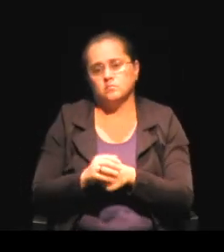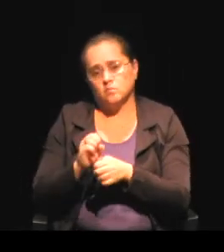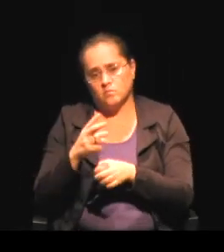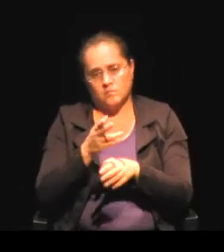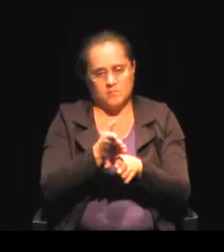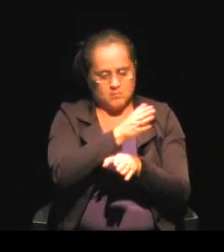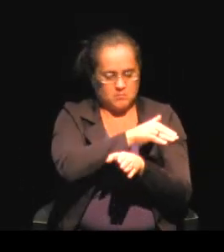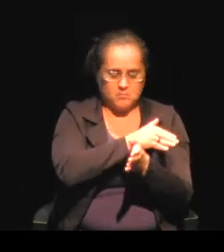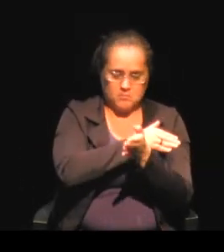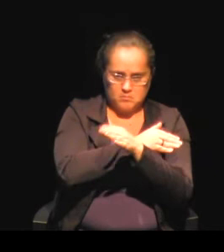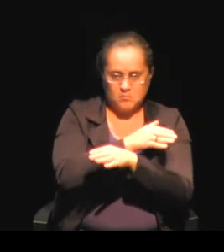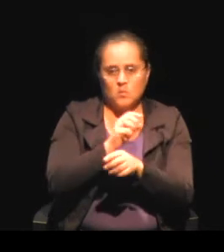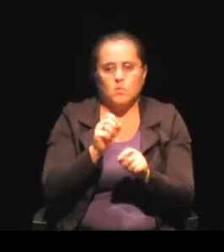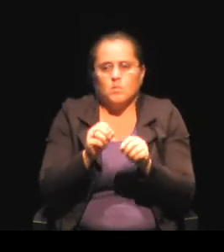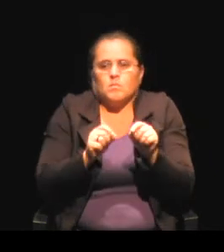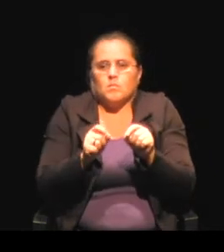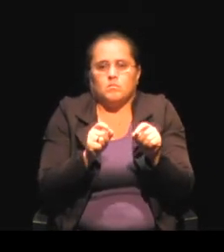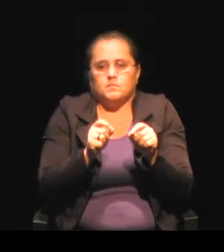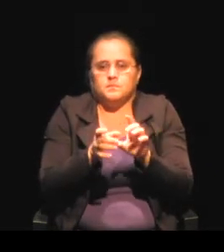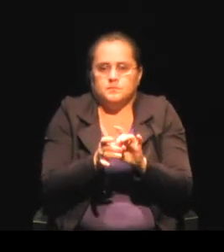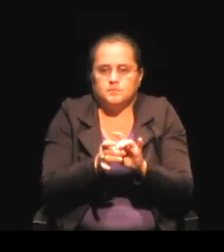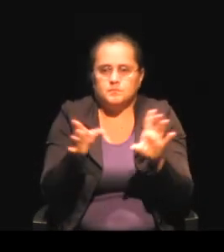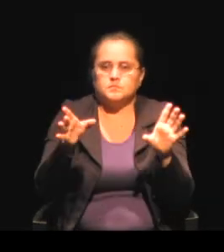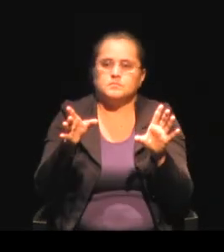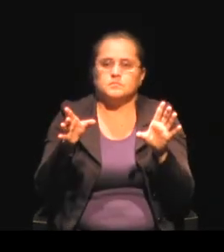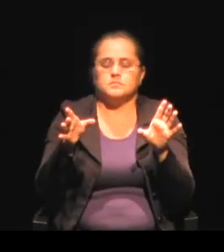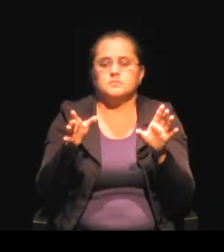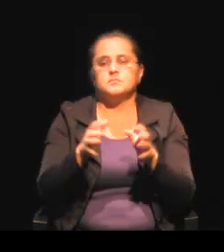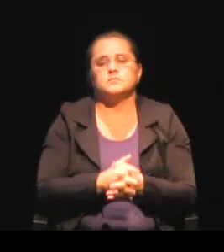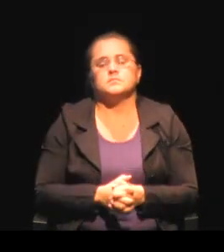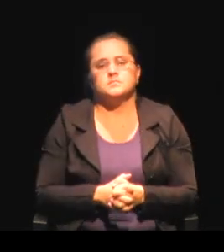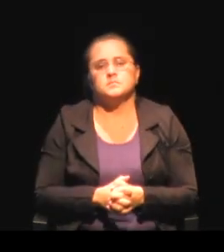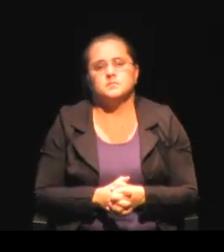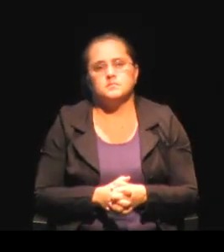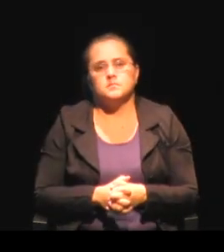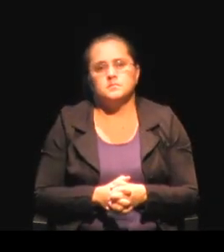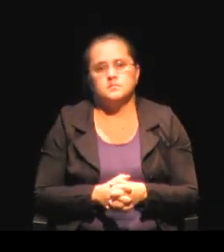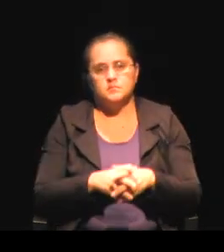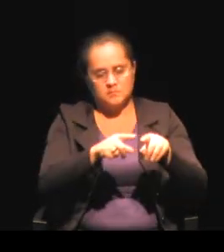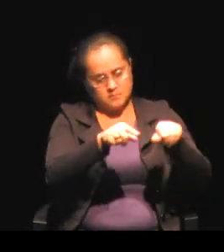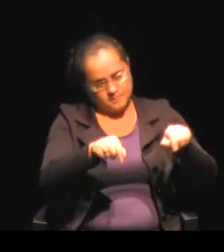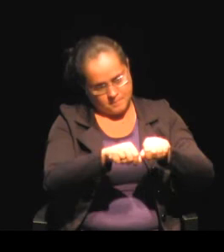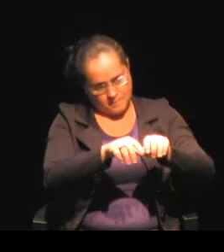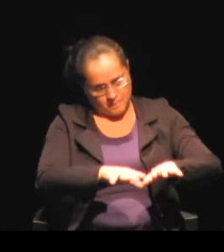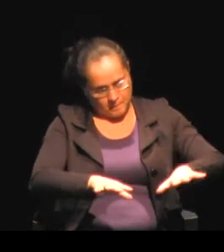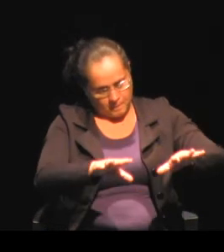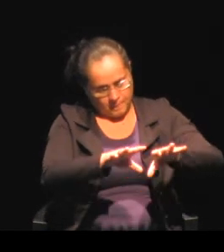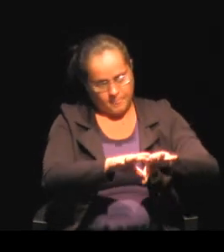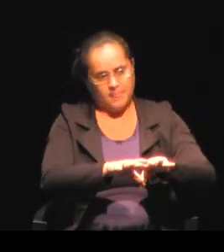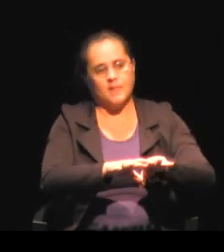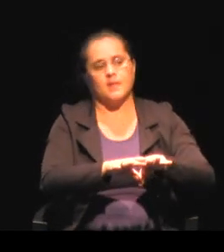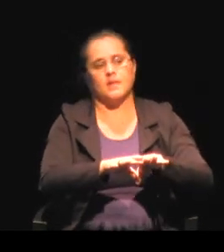beiradas, pelas laterais, no sentido de procurar liberar o mais possível